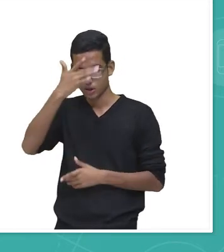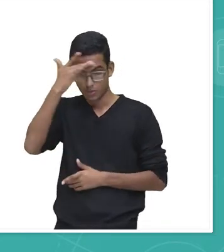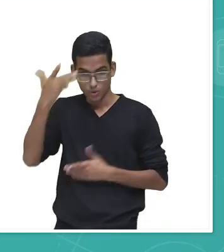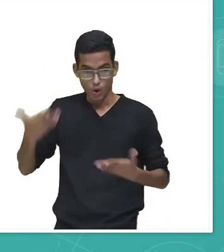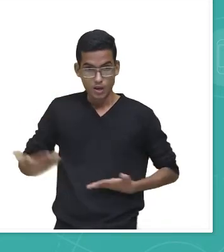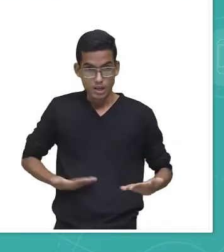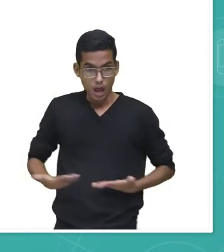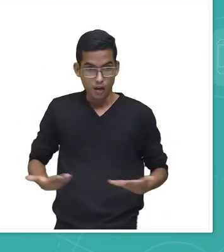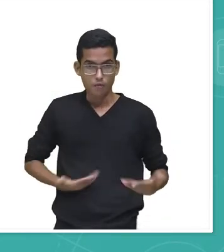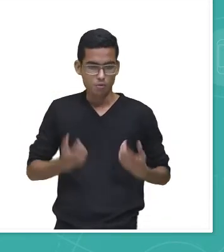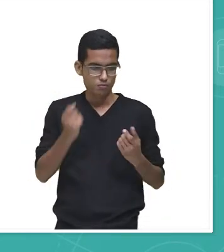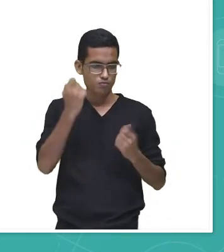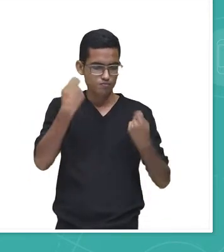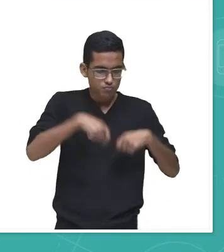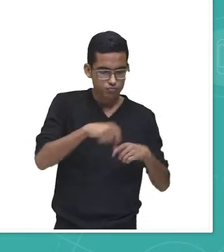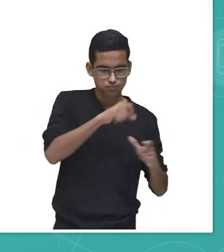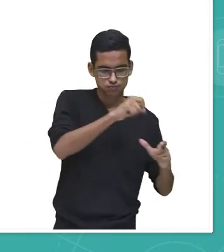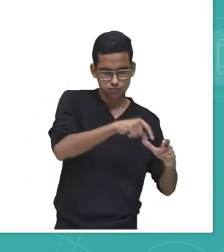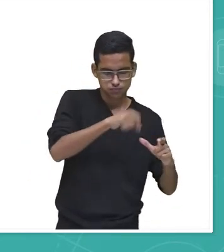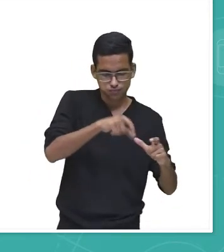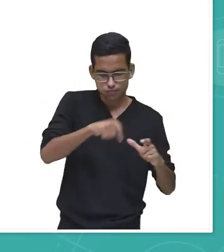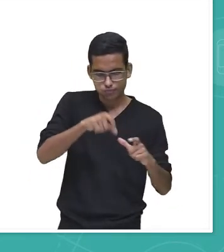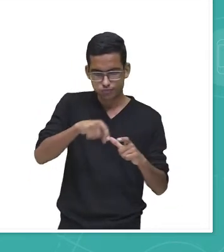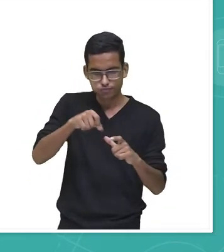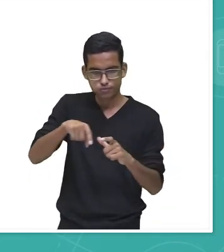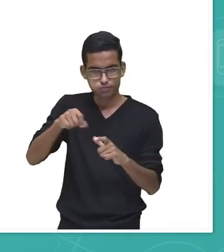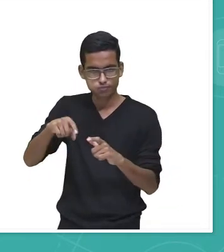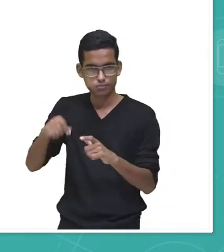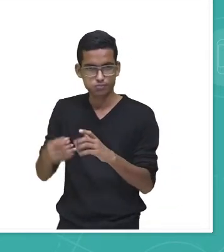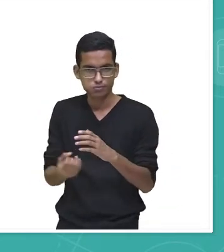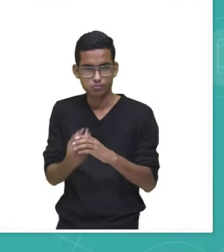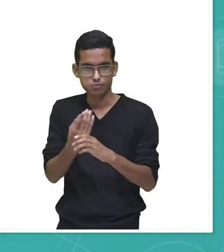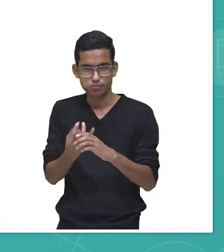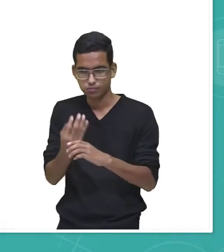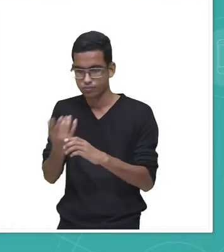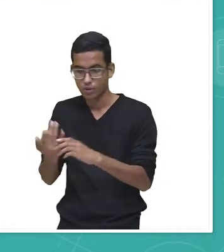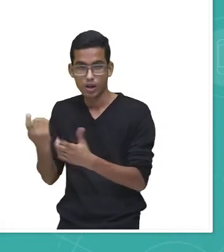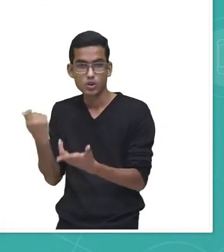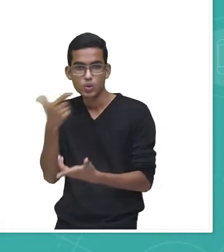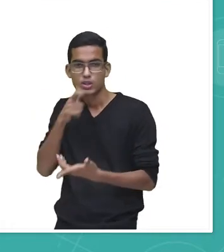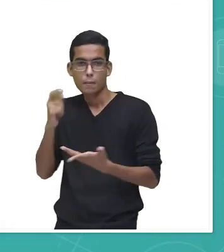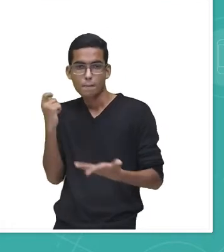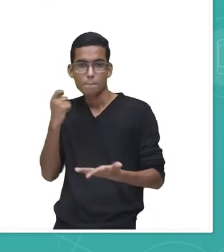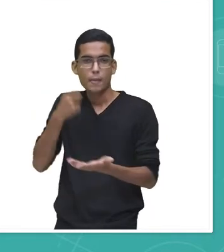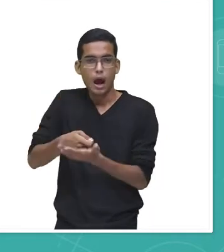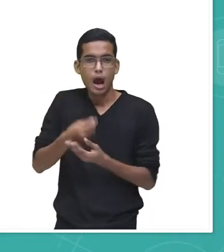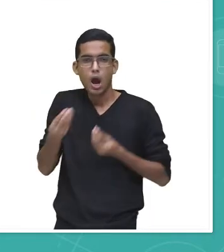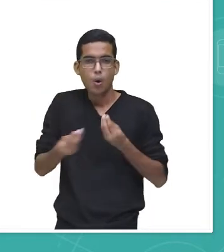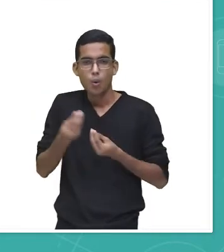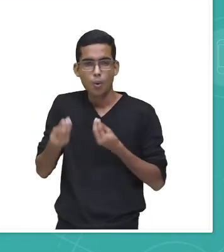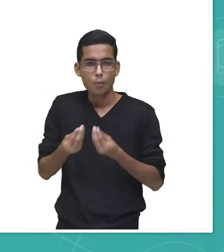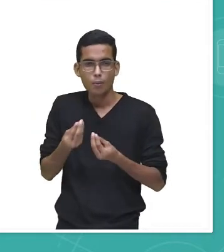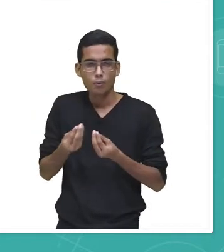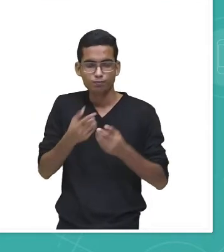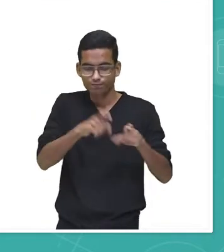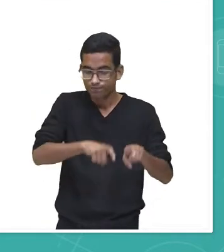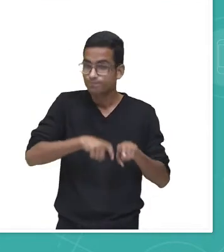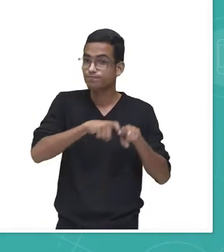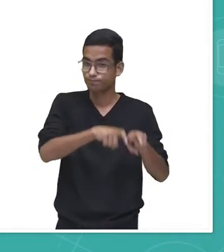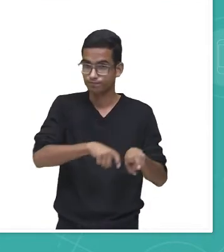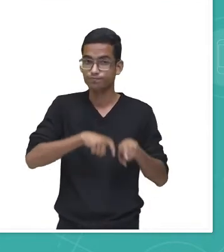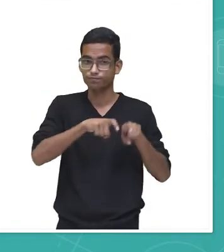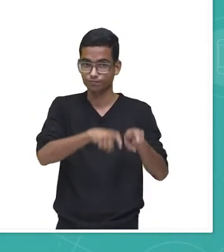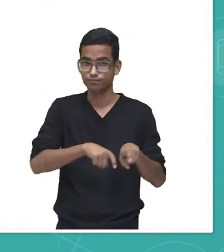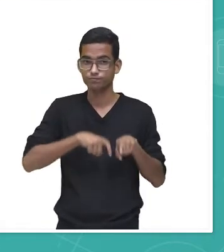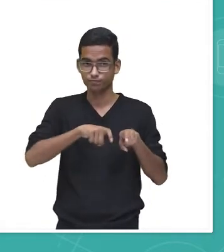manso servil é onde está o servo camponês. Professora, por que o servo não pode ser escravo? Porque o escravo, ele está ali